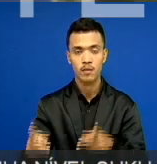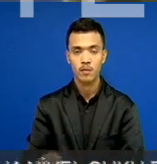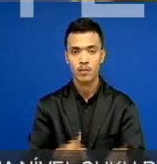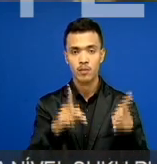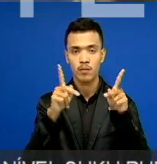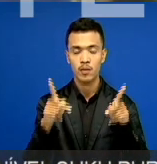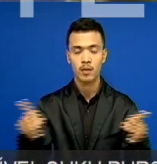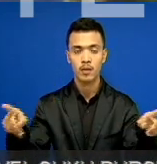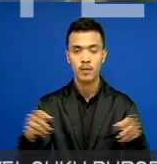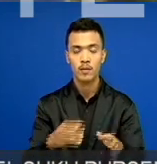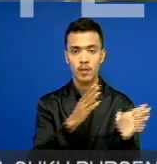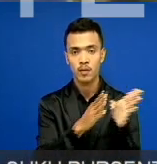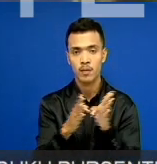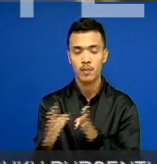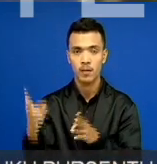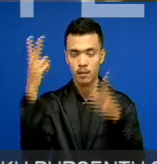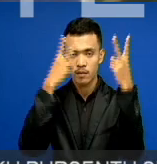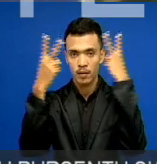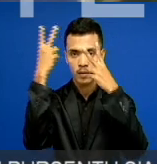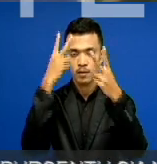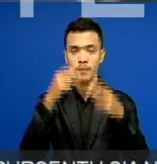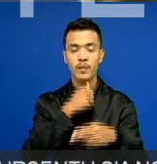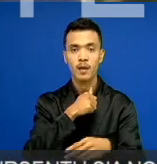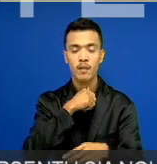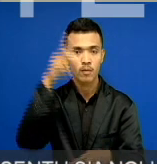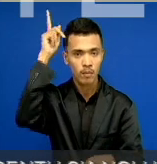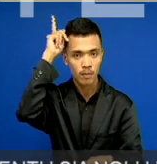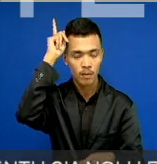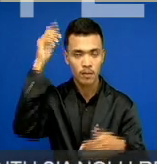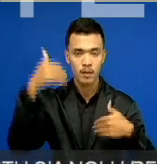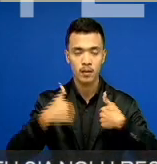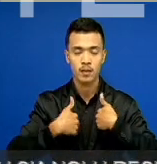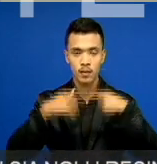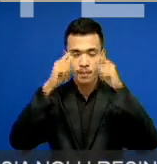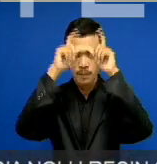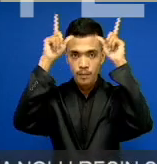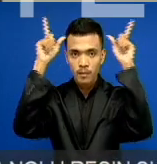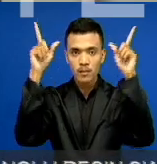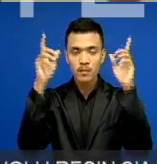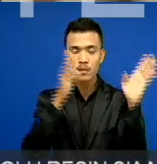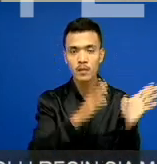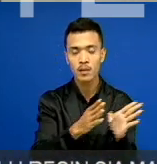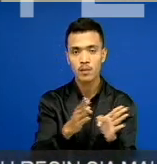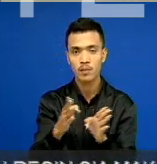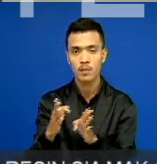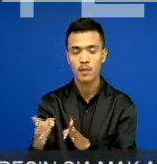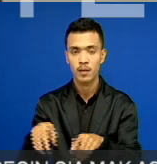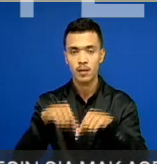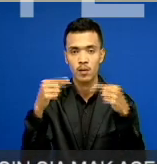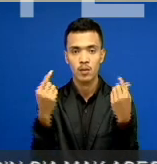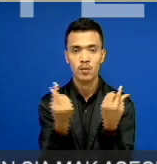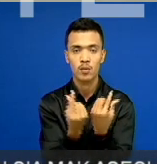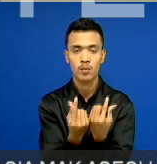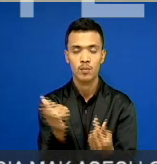Nudarmos parte ida hodi prepara ba visita mu papa ia Timor Leste. Atu organiza maka se mobiliza grupo das artes